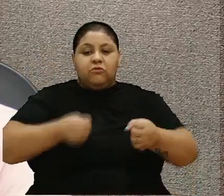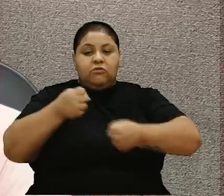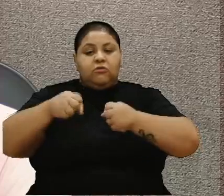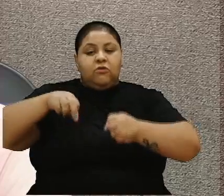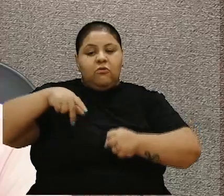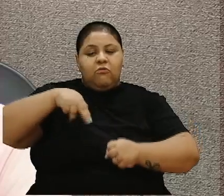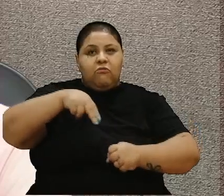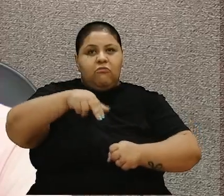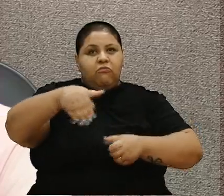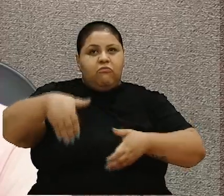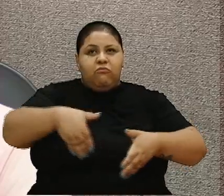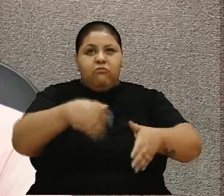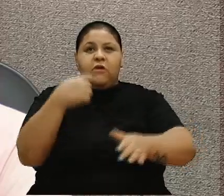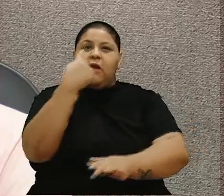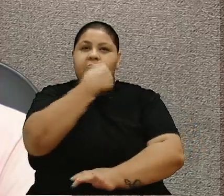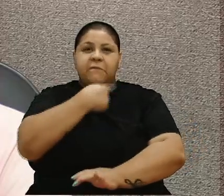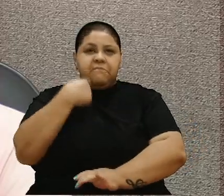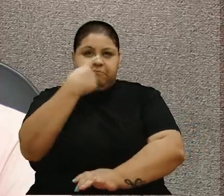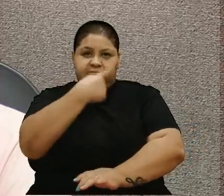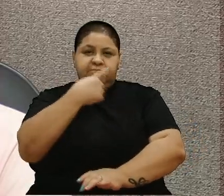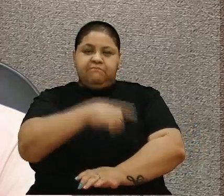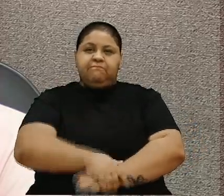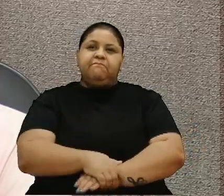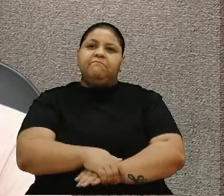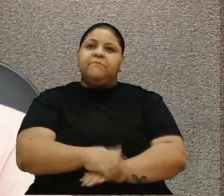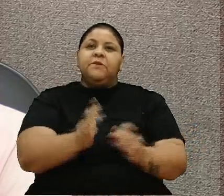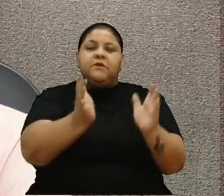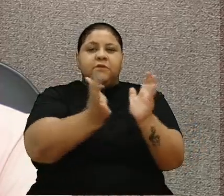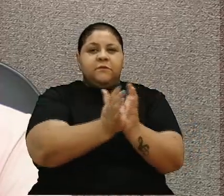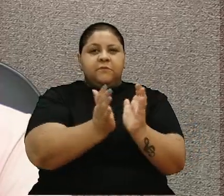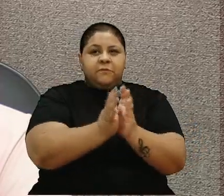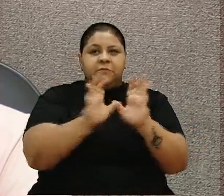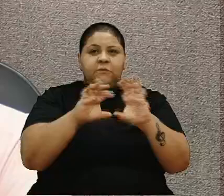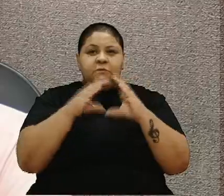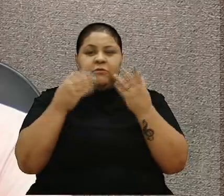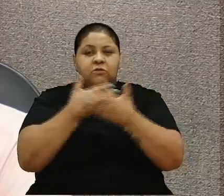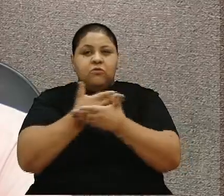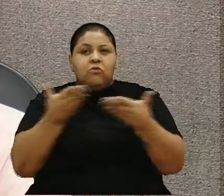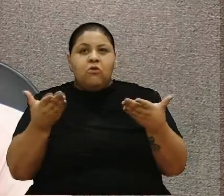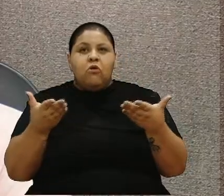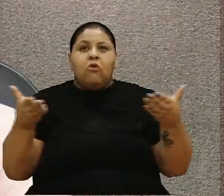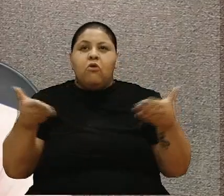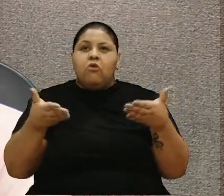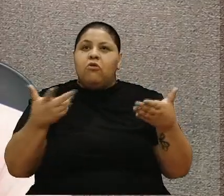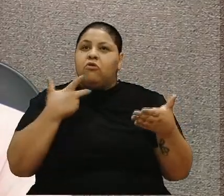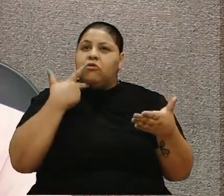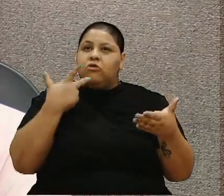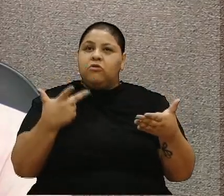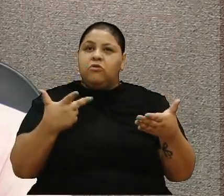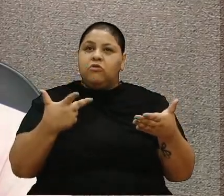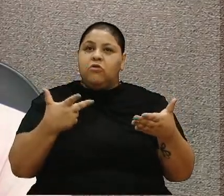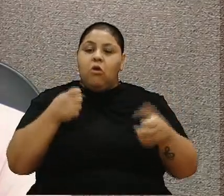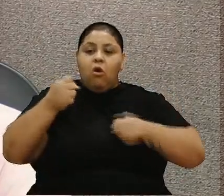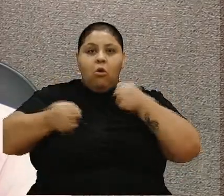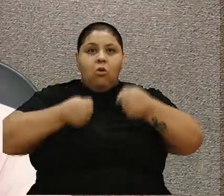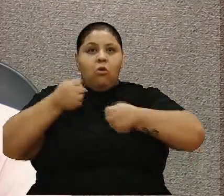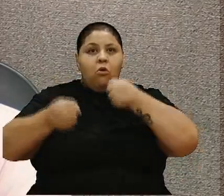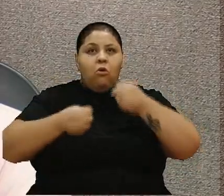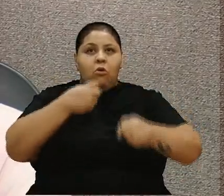de Caravaggio, ao MCC. Colegas e comunidade, nós estamos falando da ultramaratona